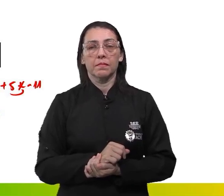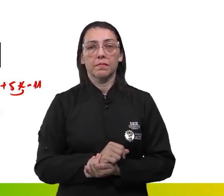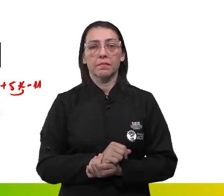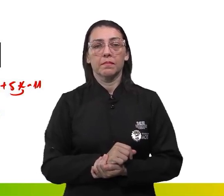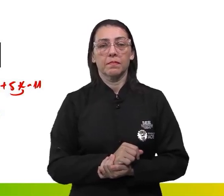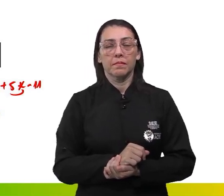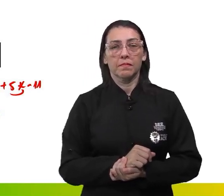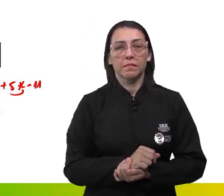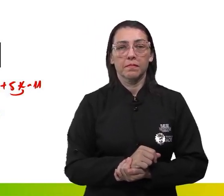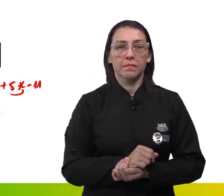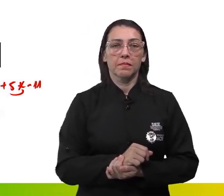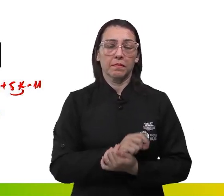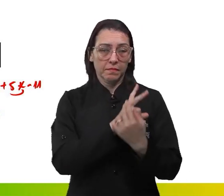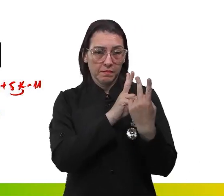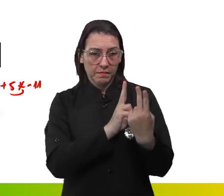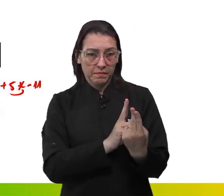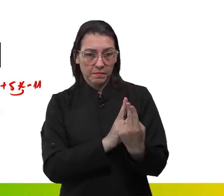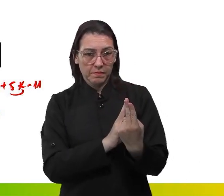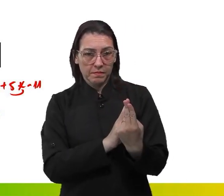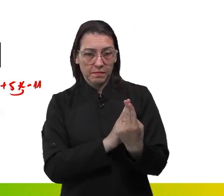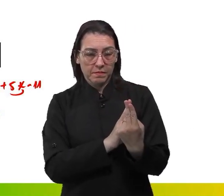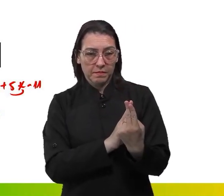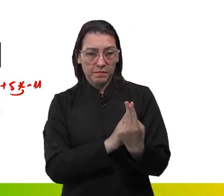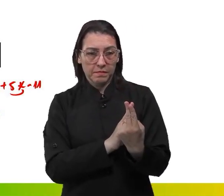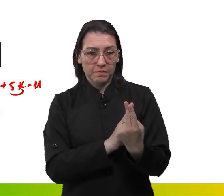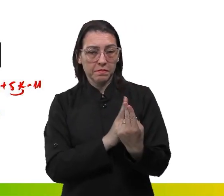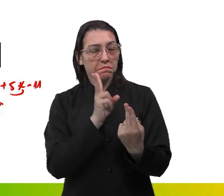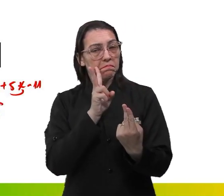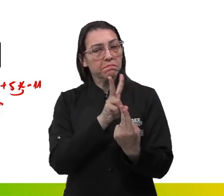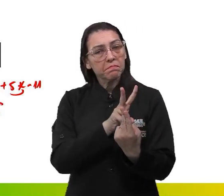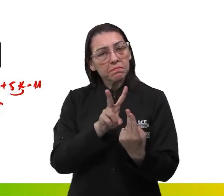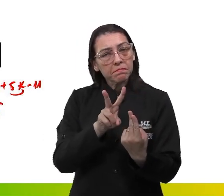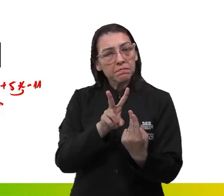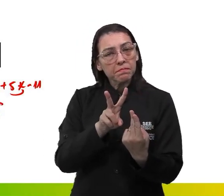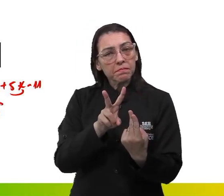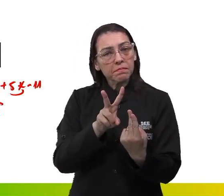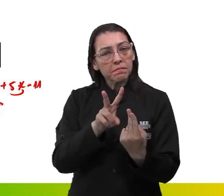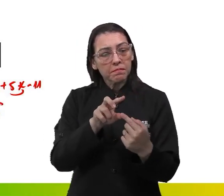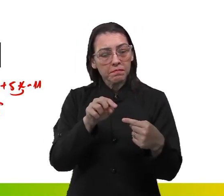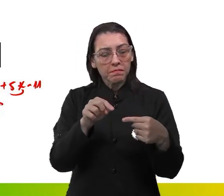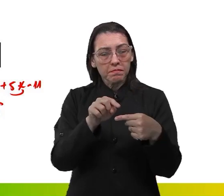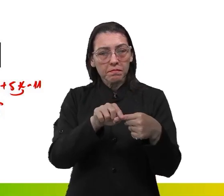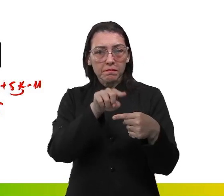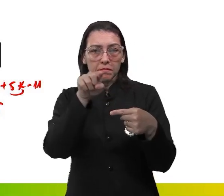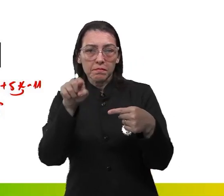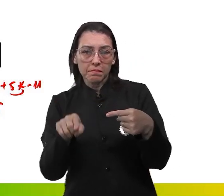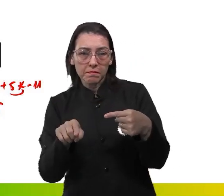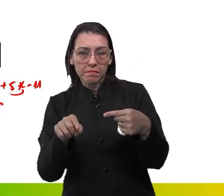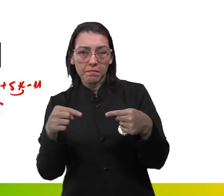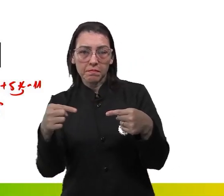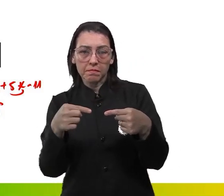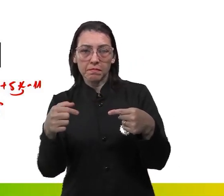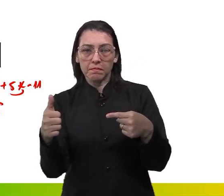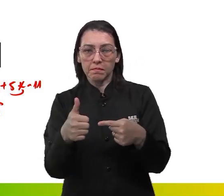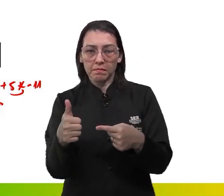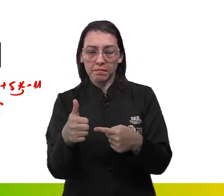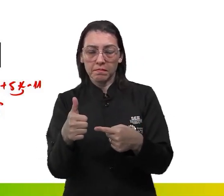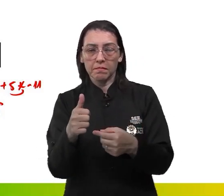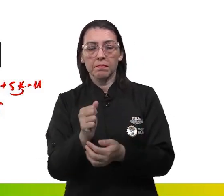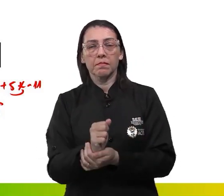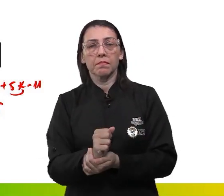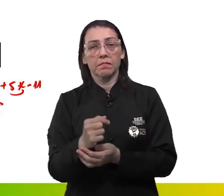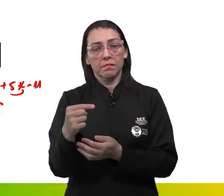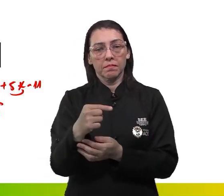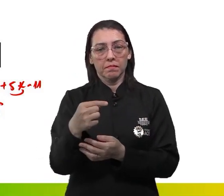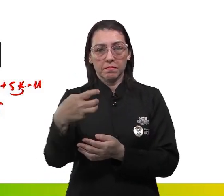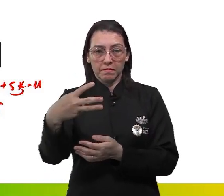Então 7x é igual a... Eu olho aqui para o outro lado da equação. Menos 11